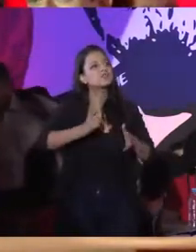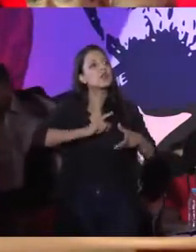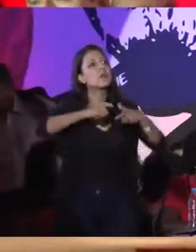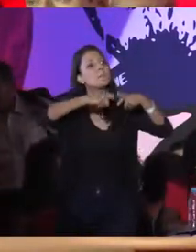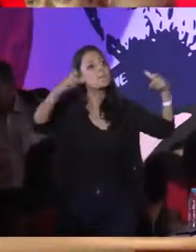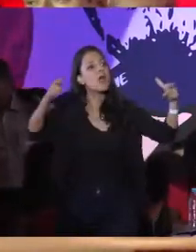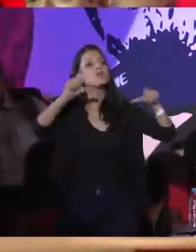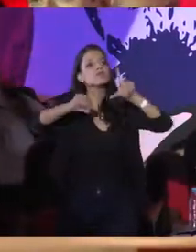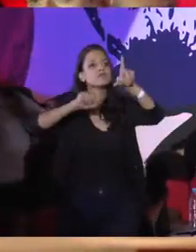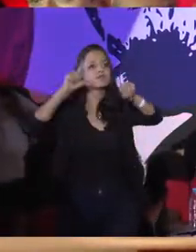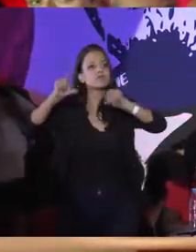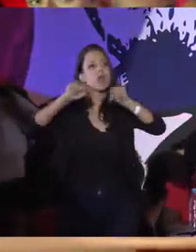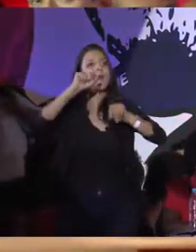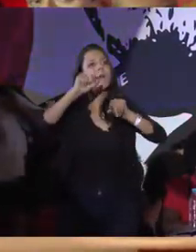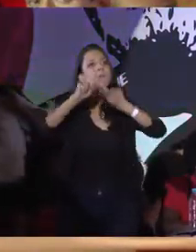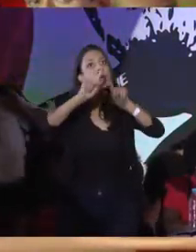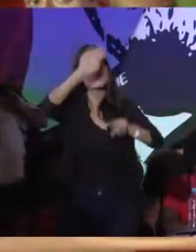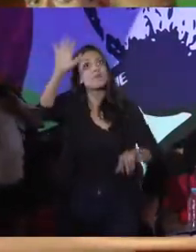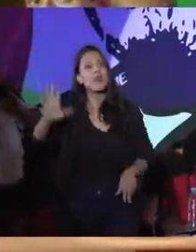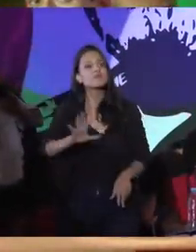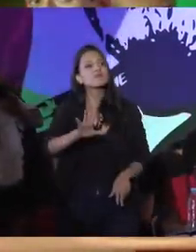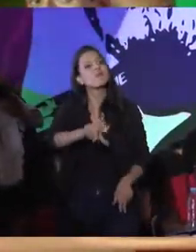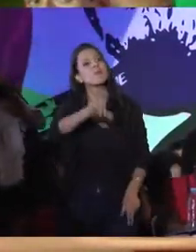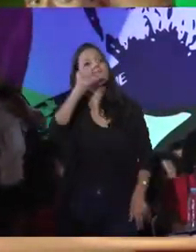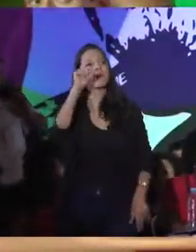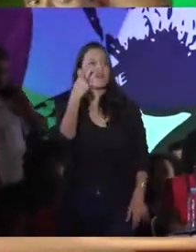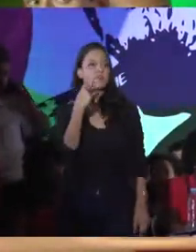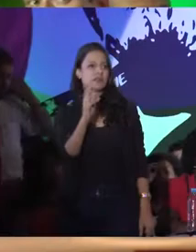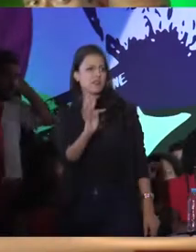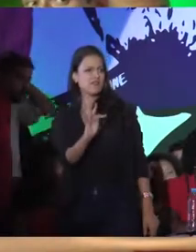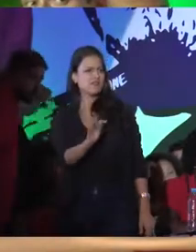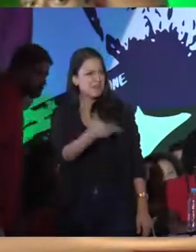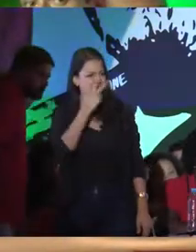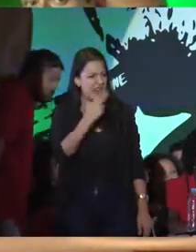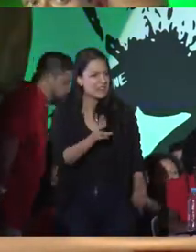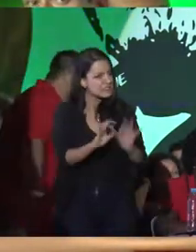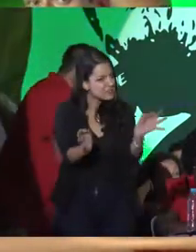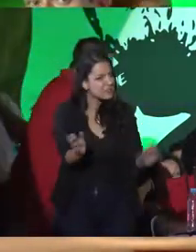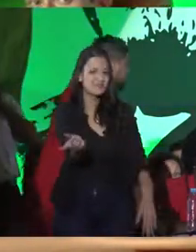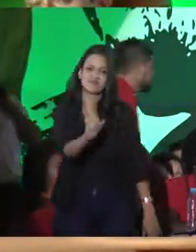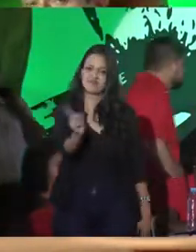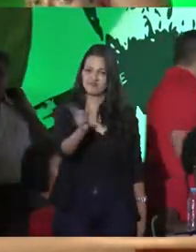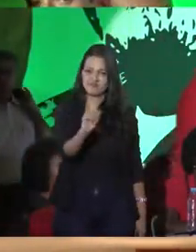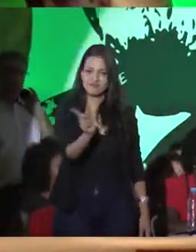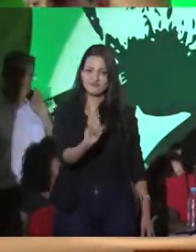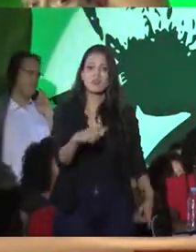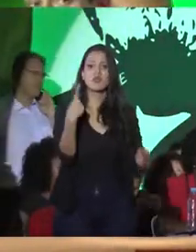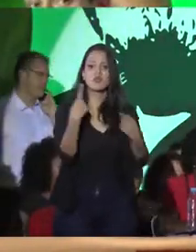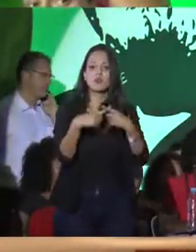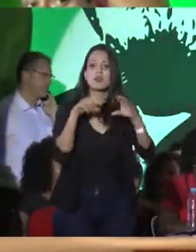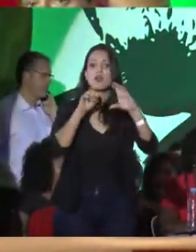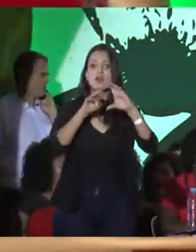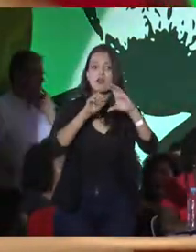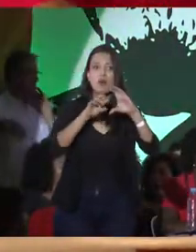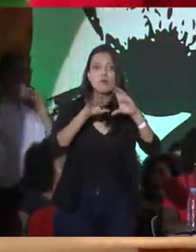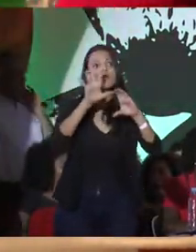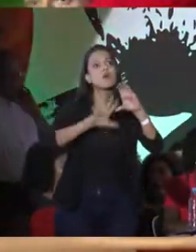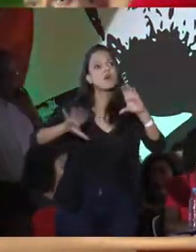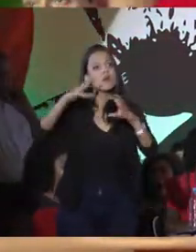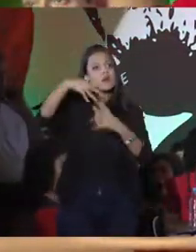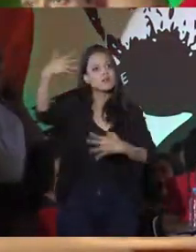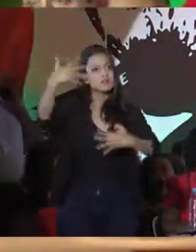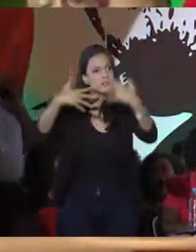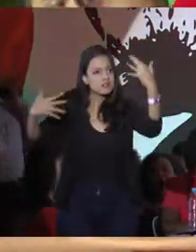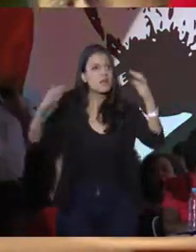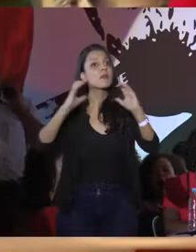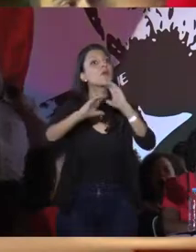maior preferência do povo brasileiro. Isso não é pouca coisa, porque a Rede Globo e todo o sistema orquestrado